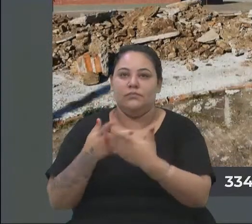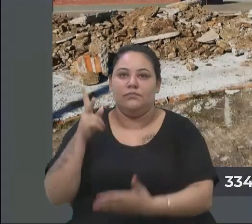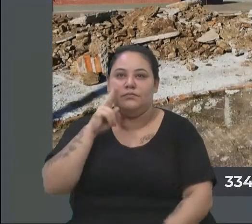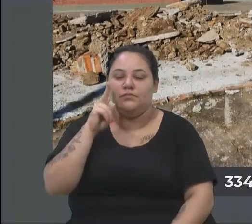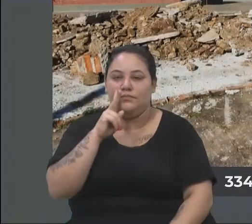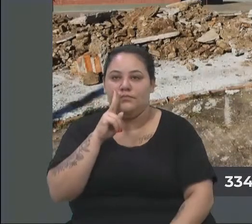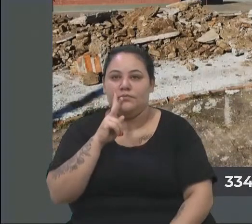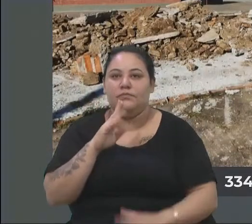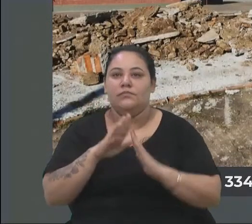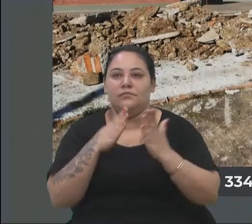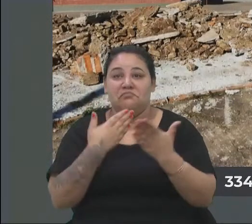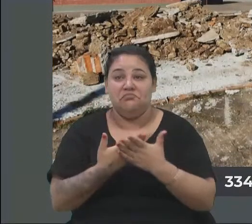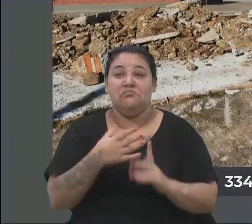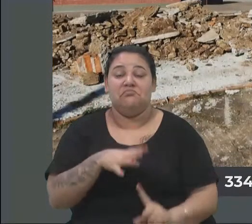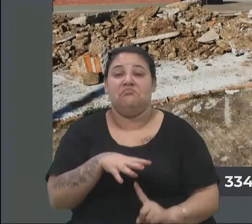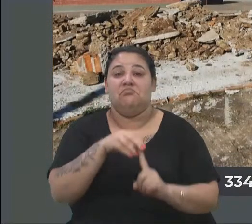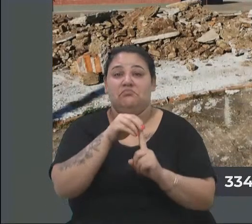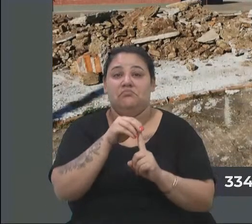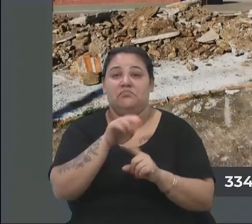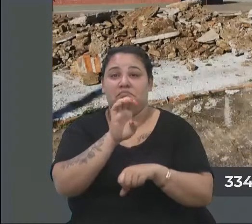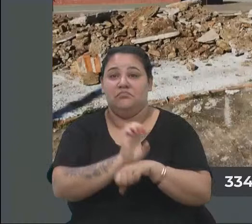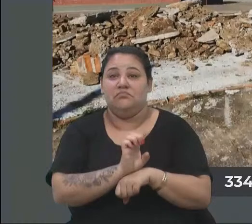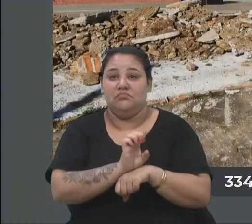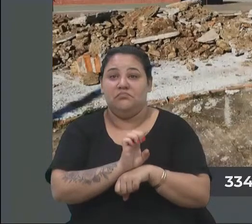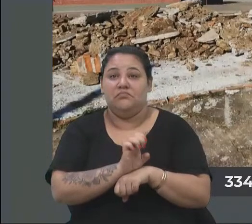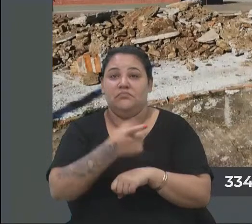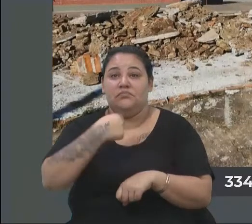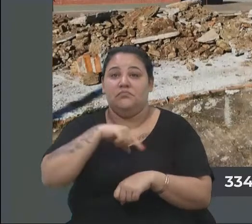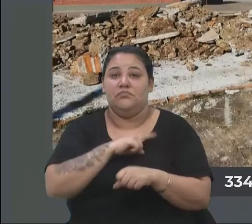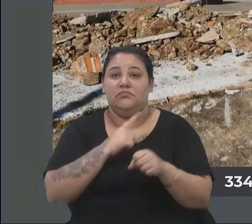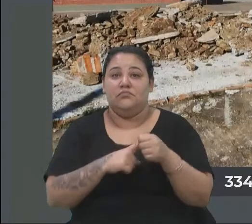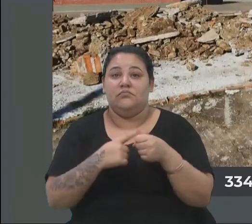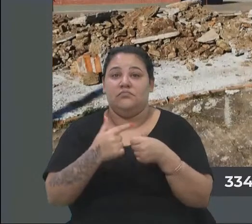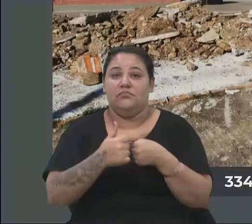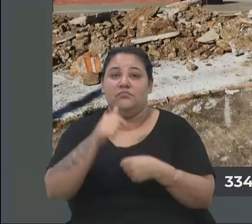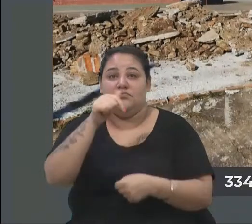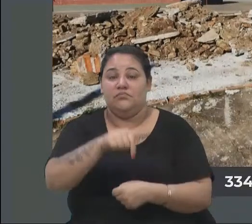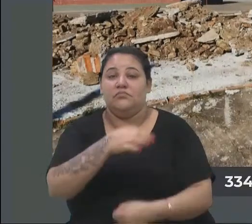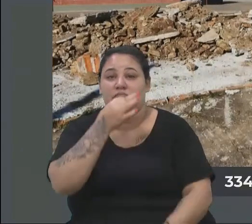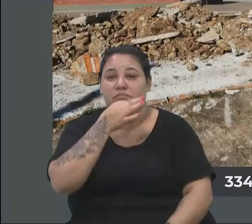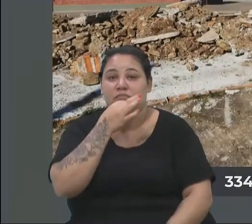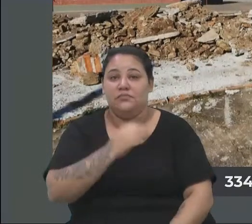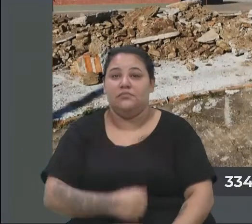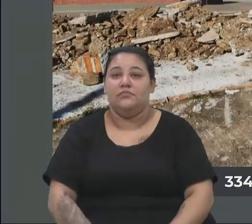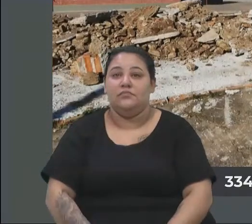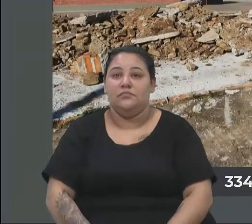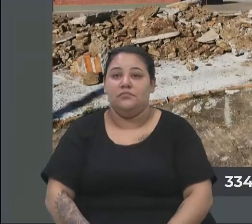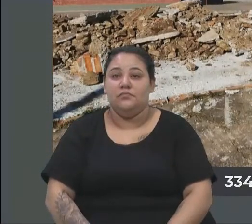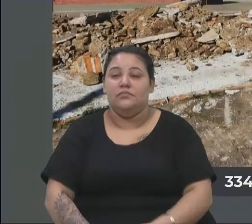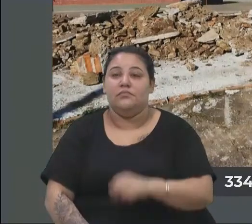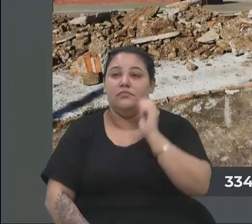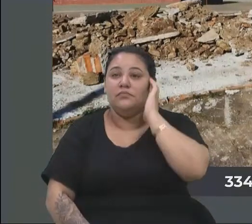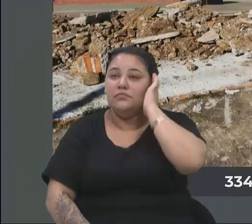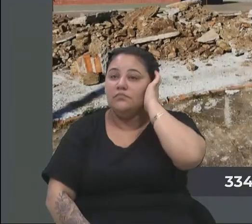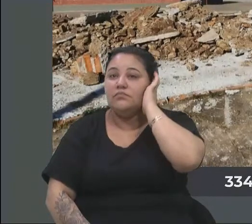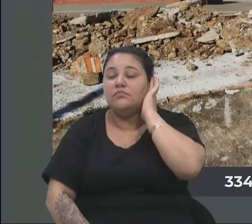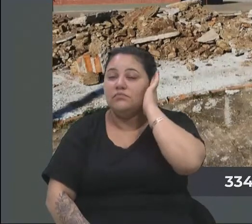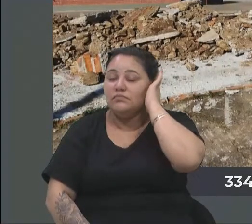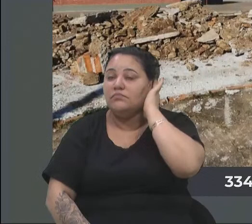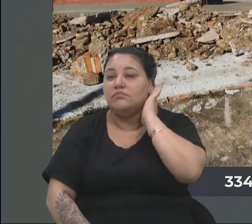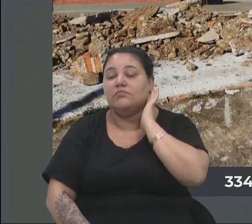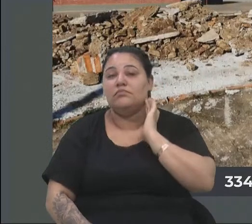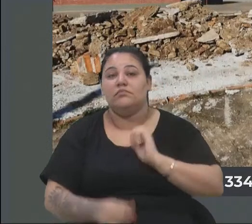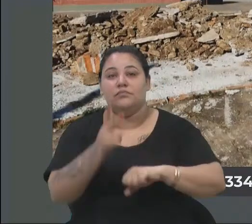referência no nosso estado, na nossa cidade de Caxias do Sul. A TV Câmara está exibindo aí